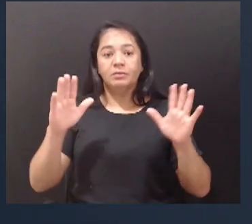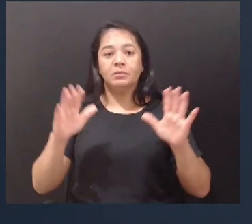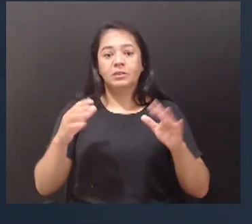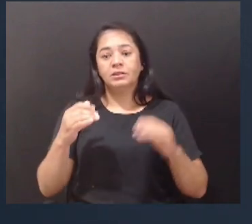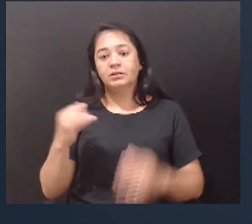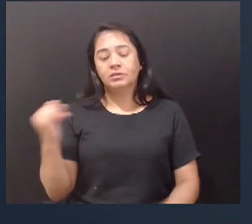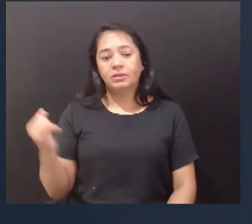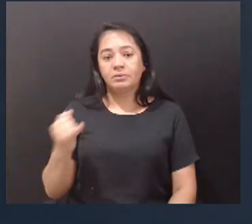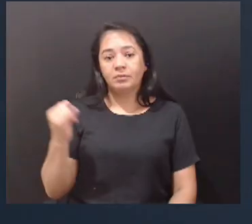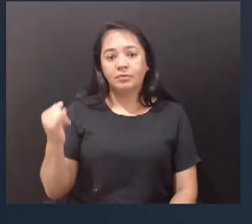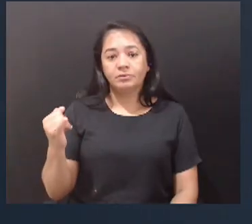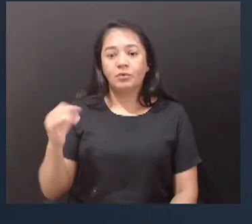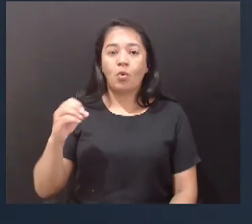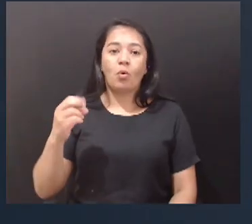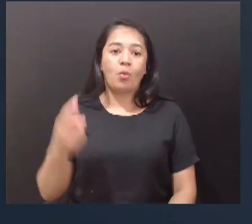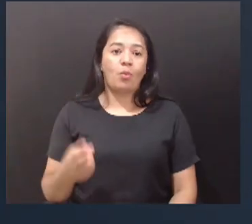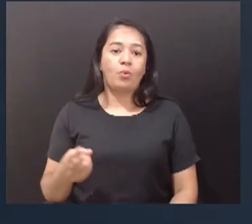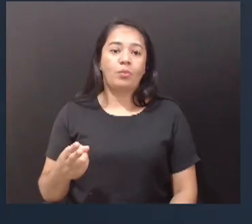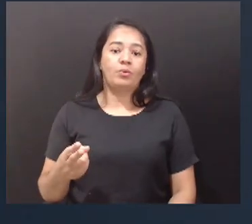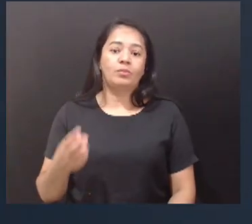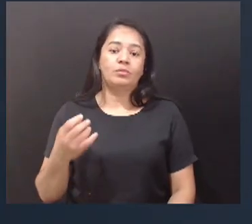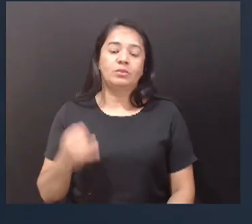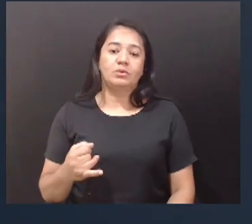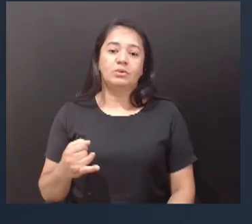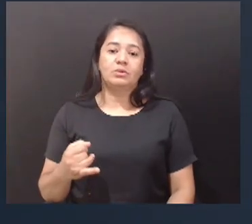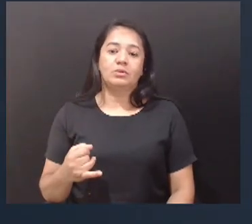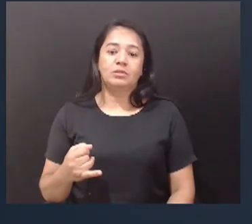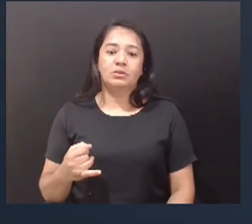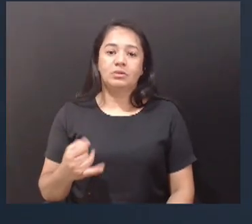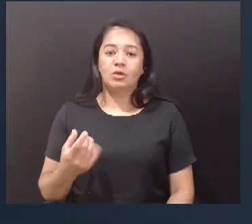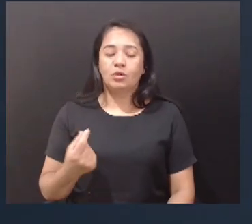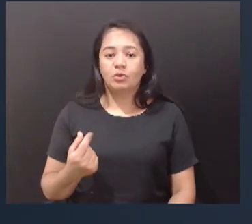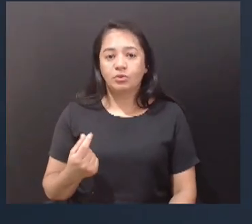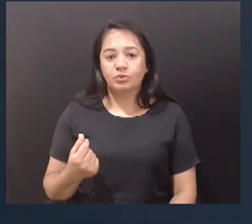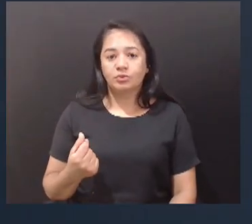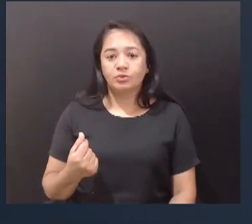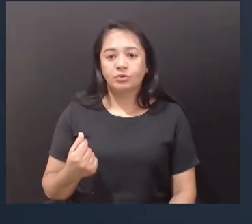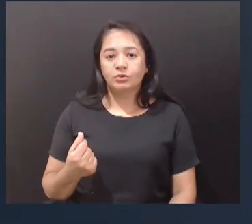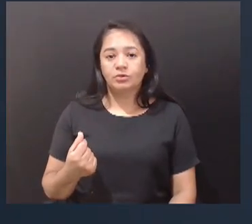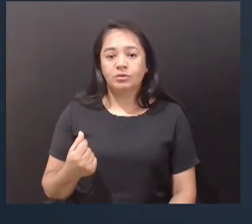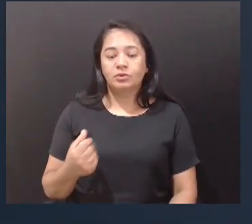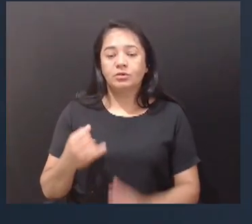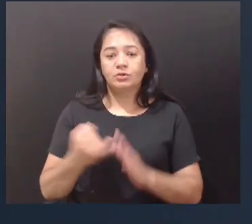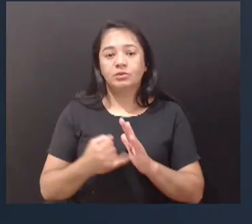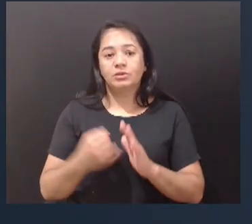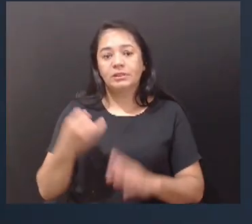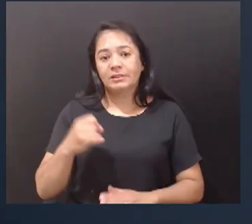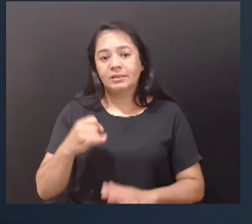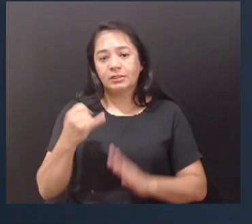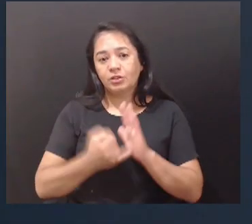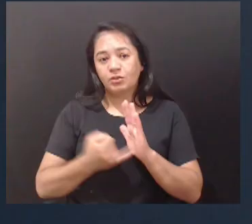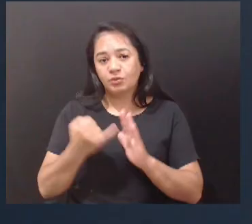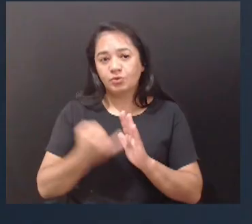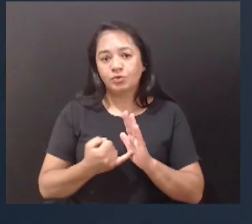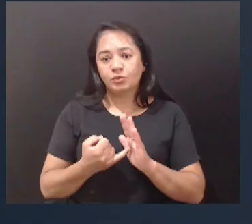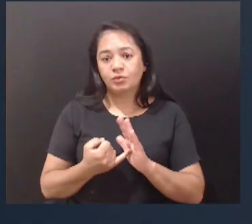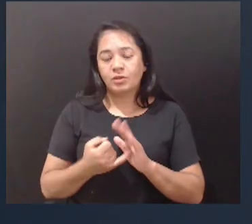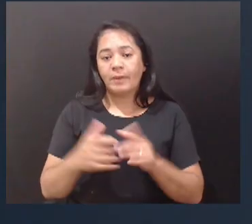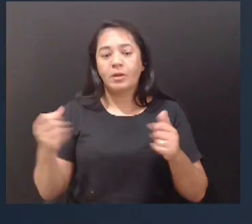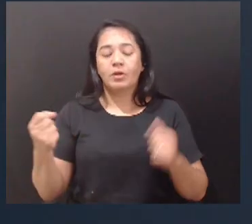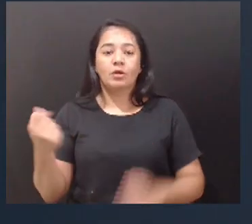ou se colocando esse dinheiro para render juros, se os juros que vai estar rendendo é maior do que os juros da